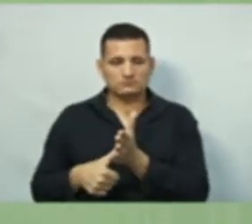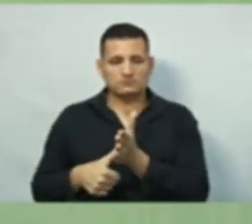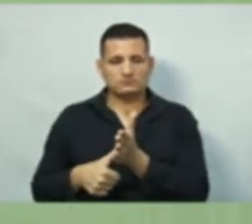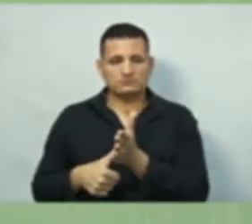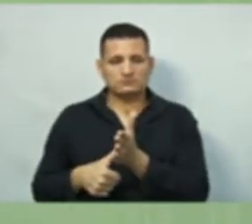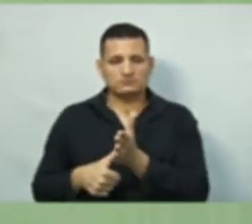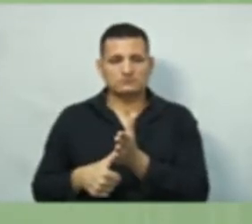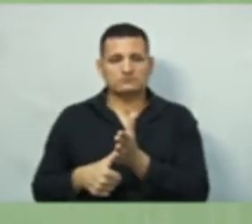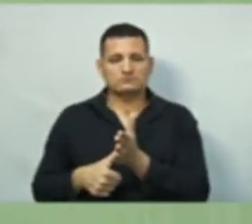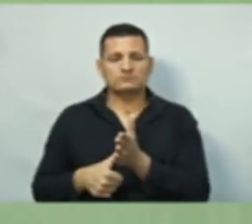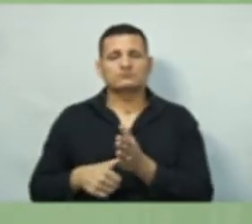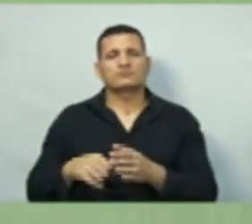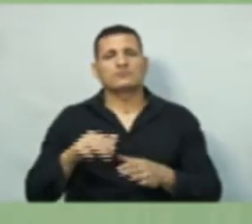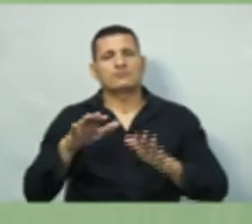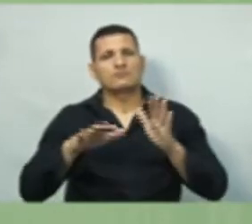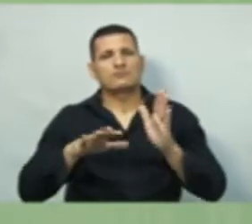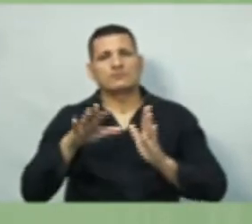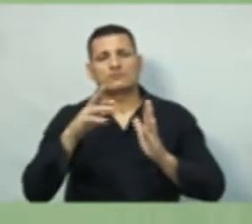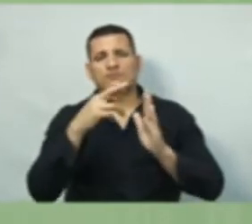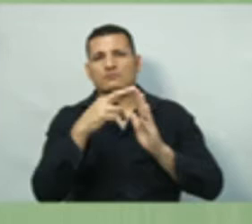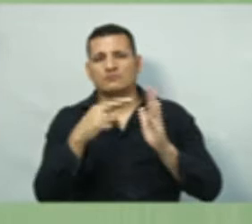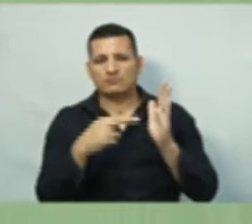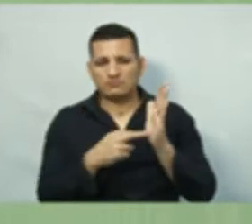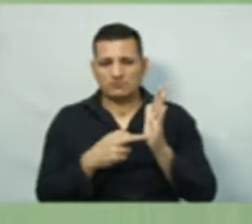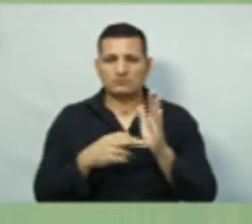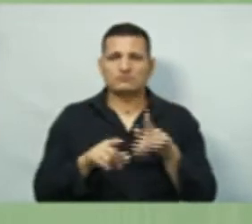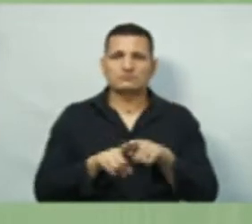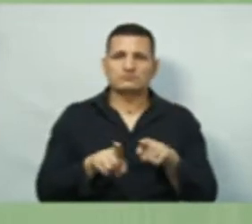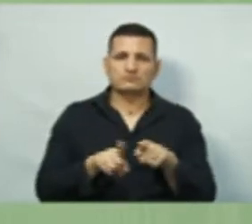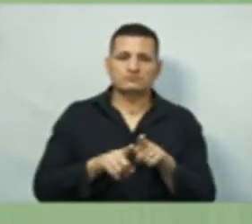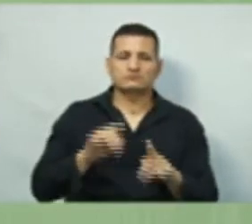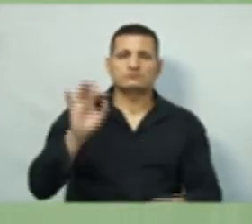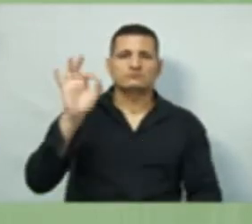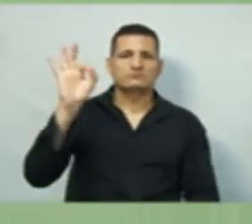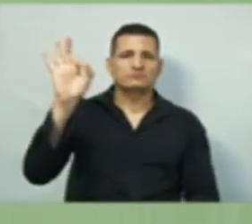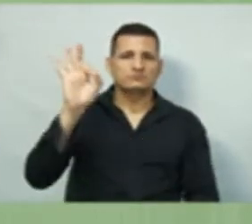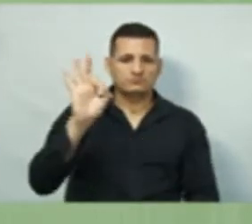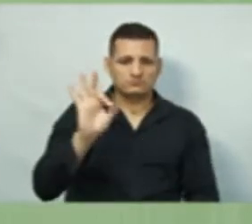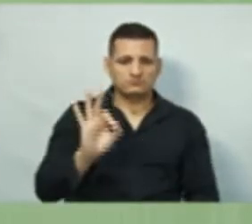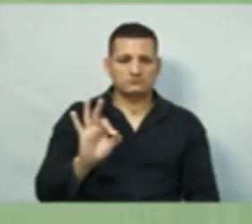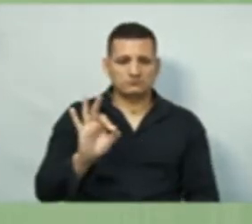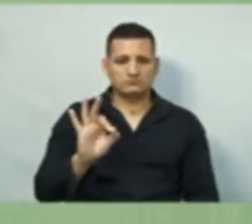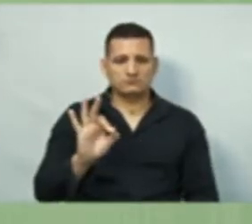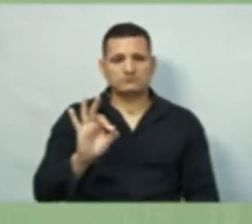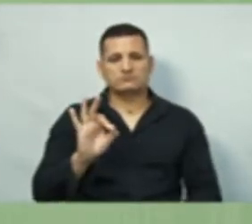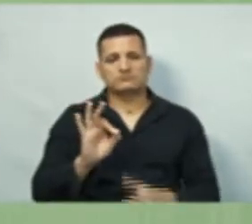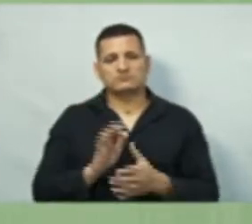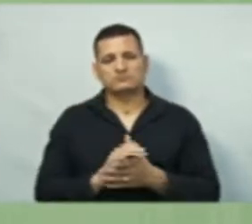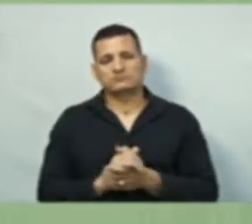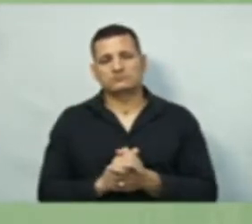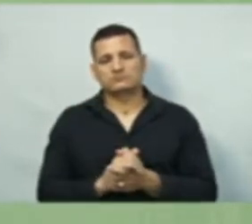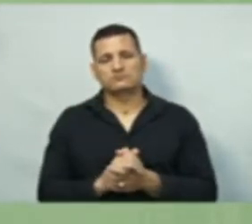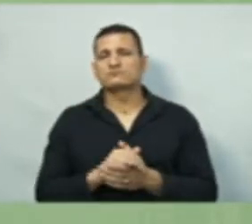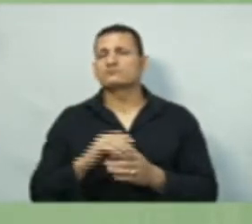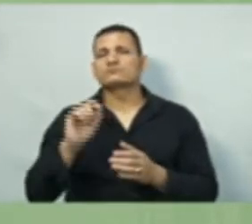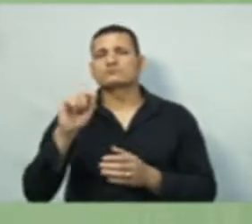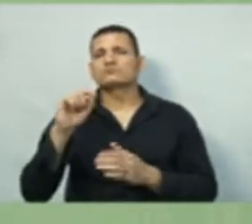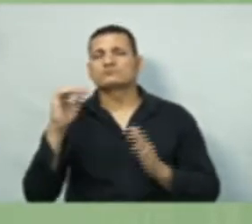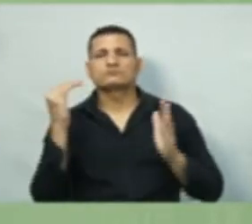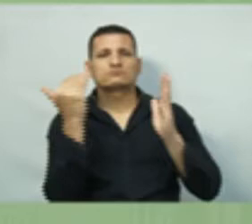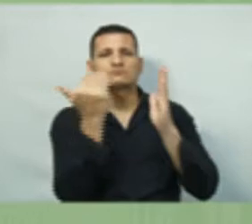estabelecimento de critérios, proporcionalidade, se assim for mais adequado para o cumprimento dos